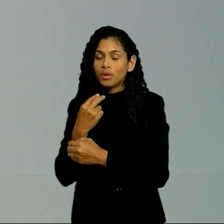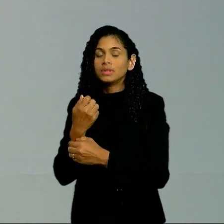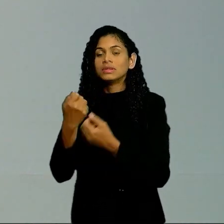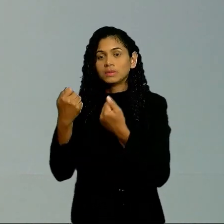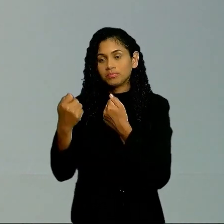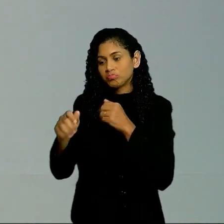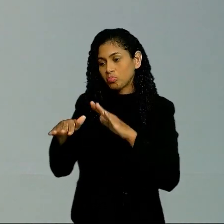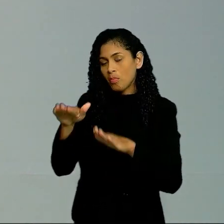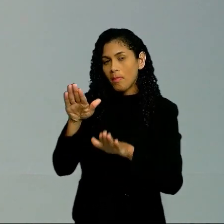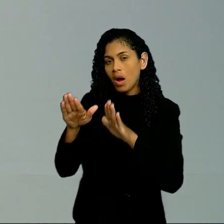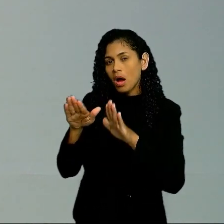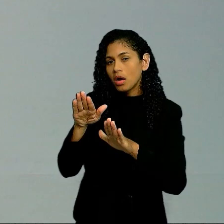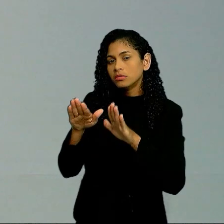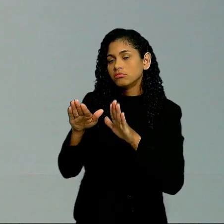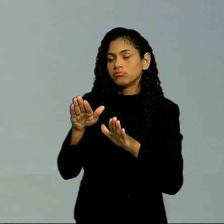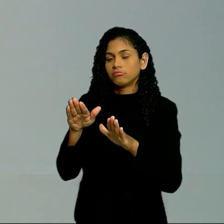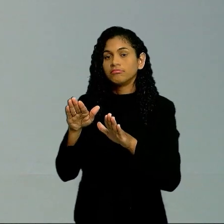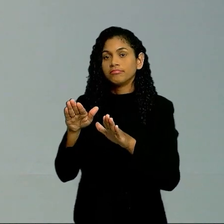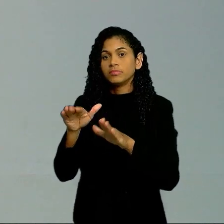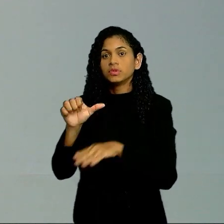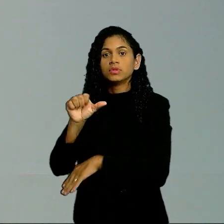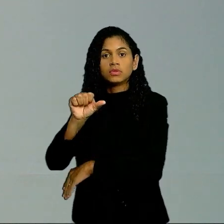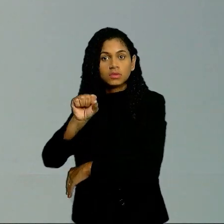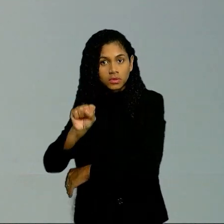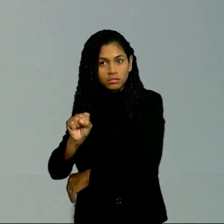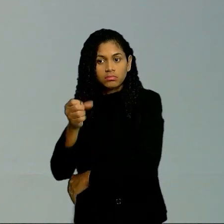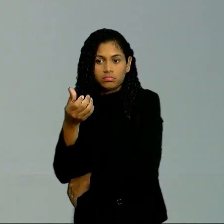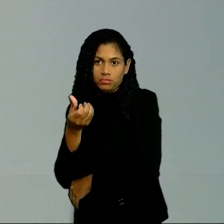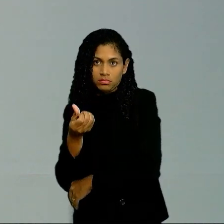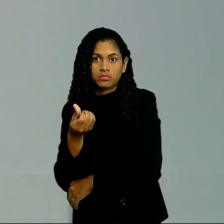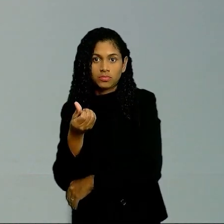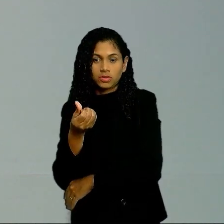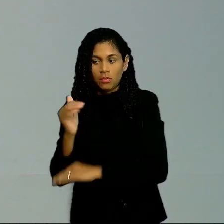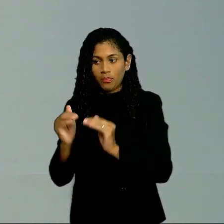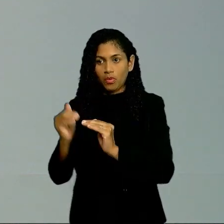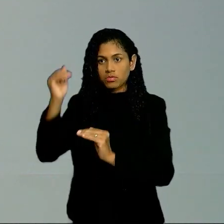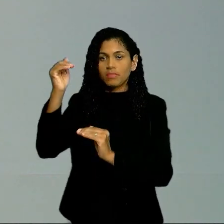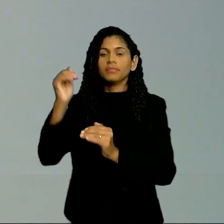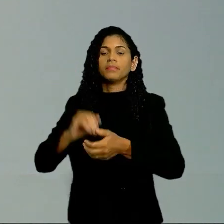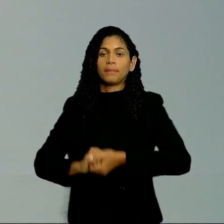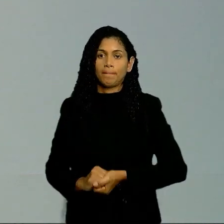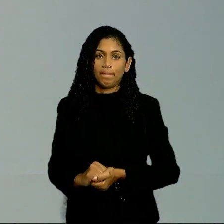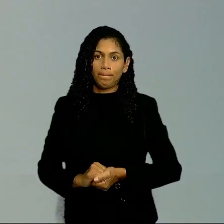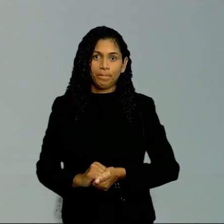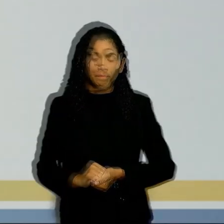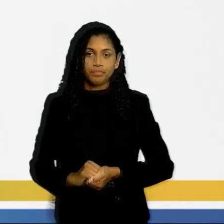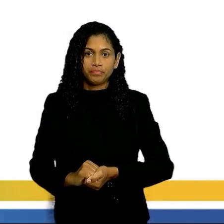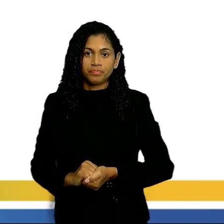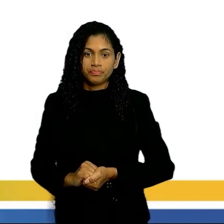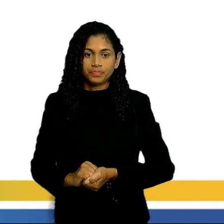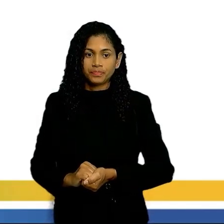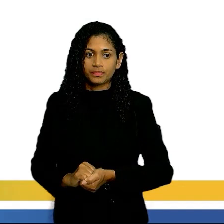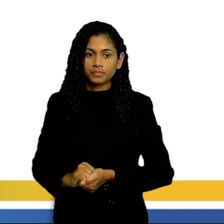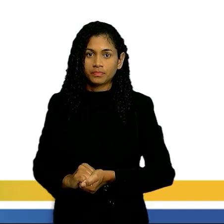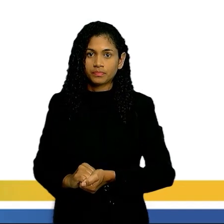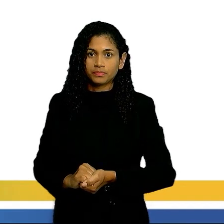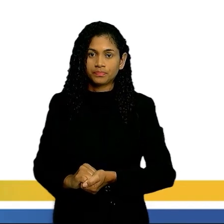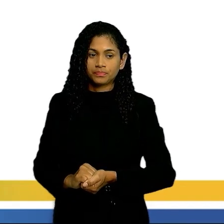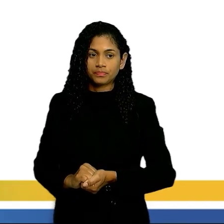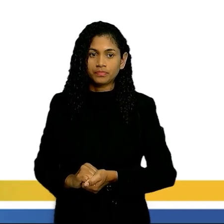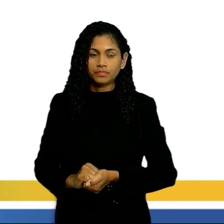aproximação. Não é o líquido, e sim a unidade que ele está comprando. Tudo bem?